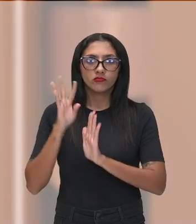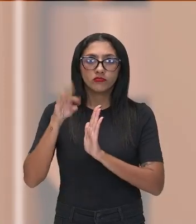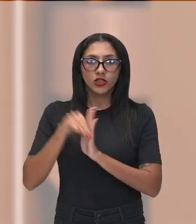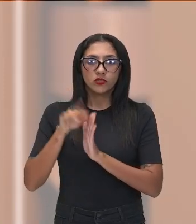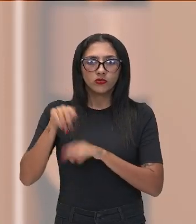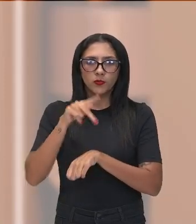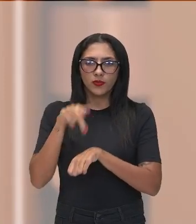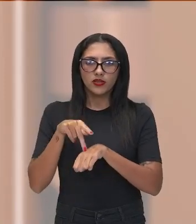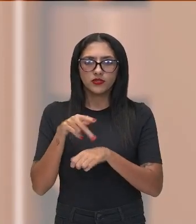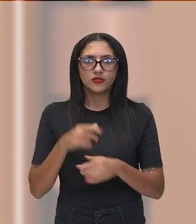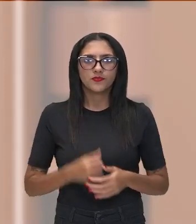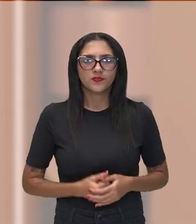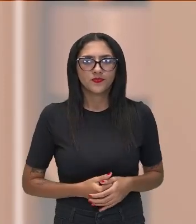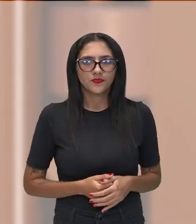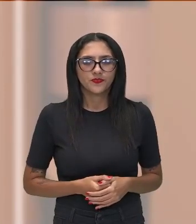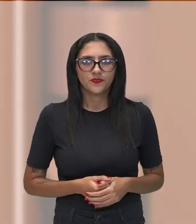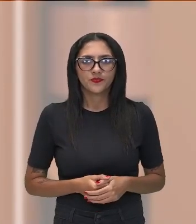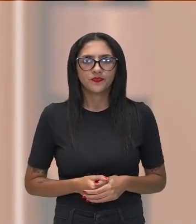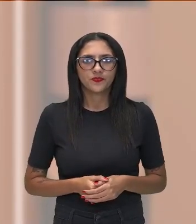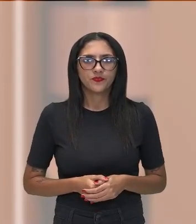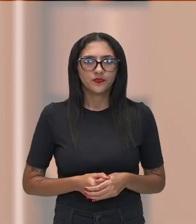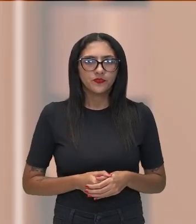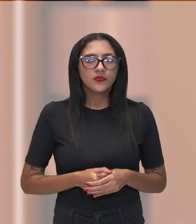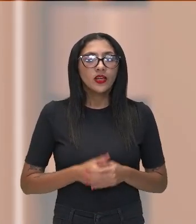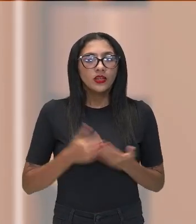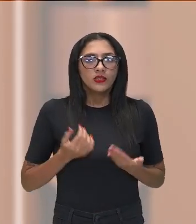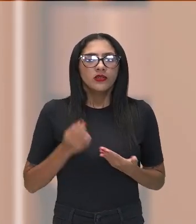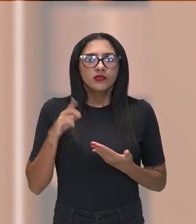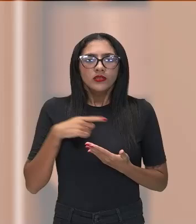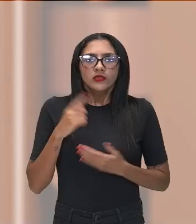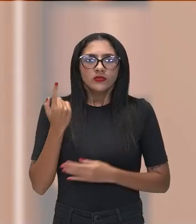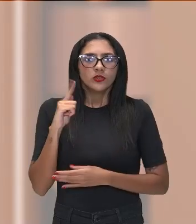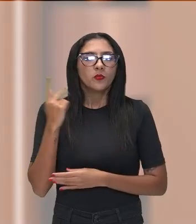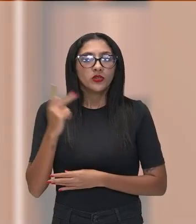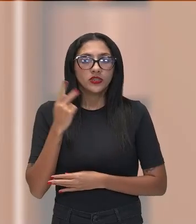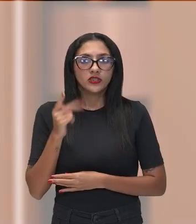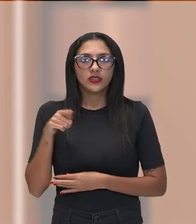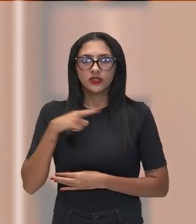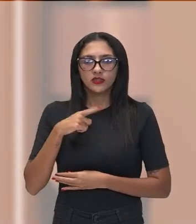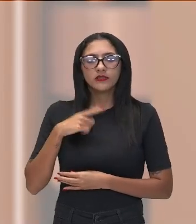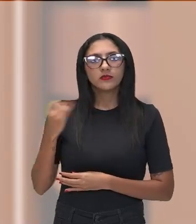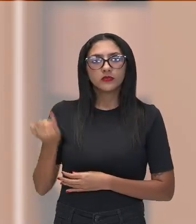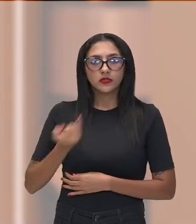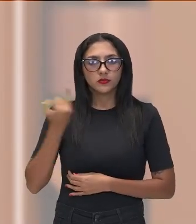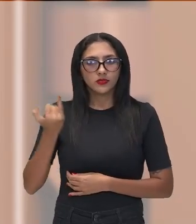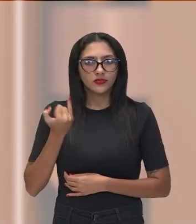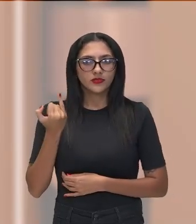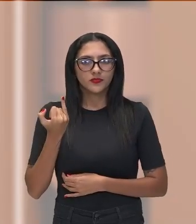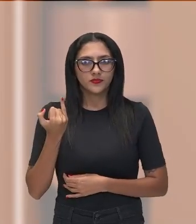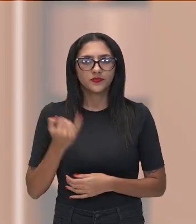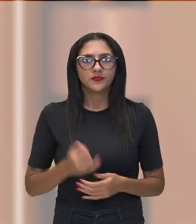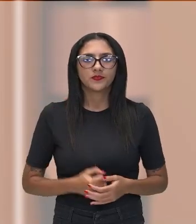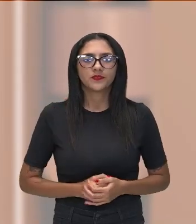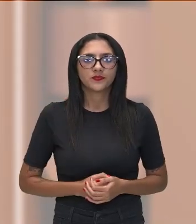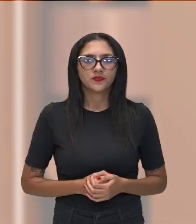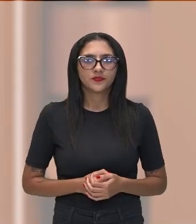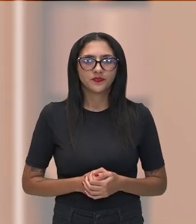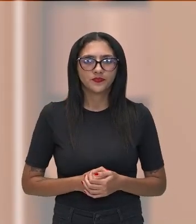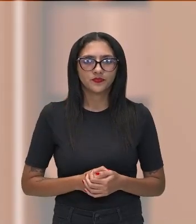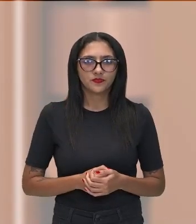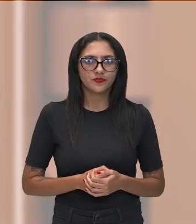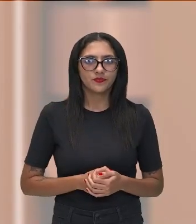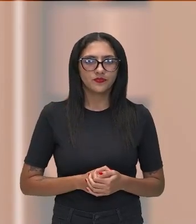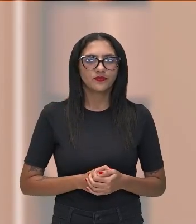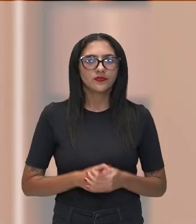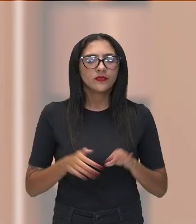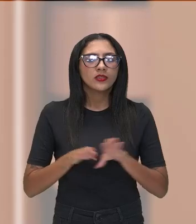Estados-nações. Então, a geopolítica ela tem aí essa importância, né, e a geopolítica aí ela vai